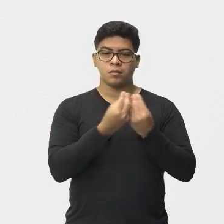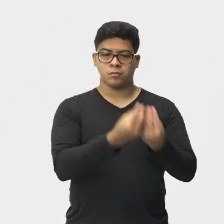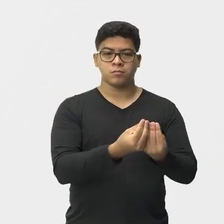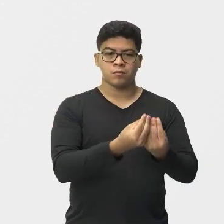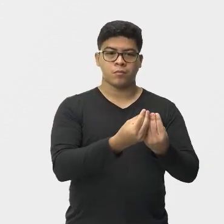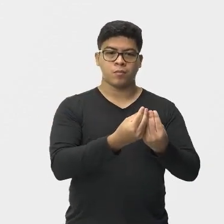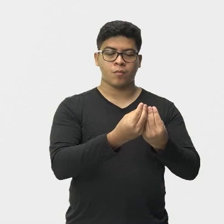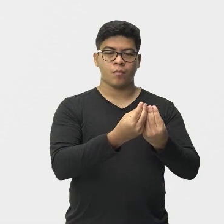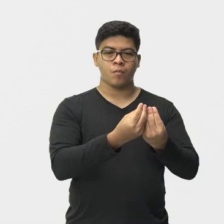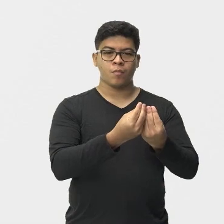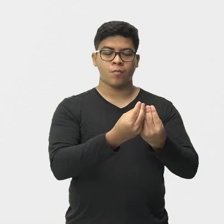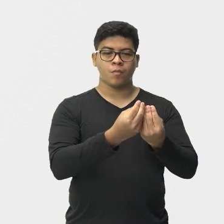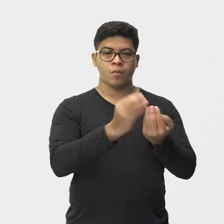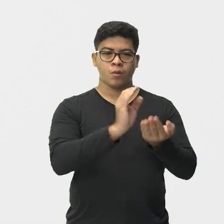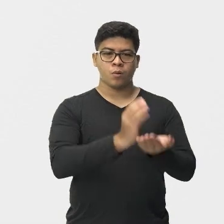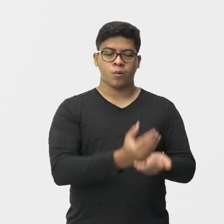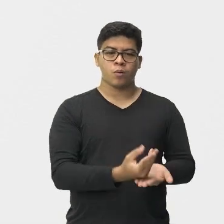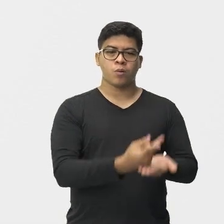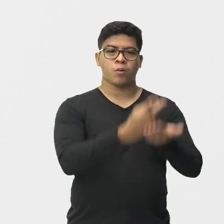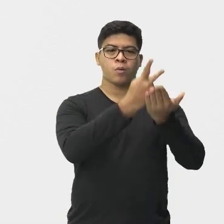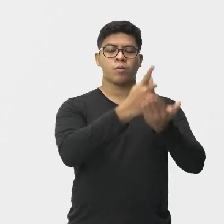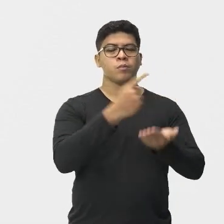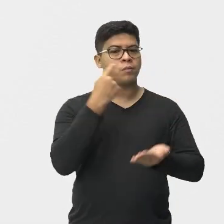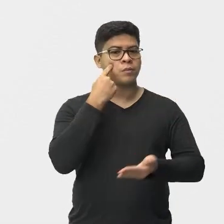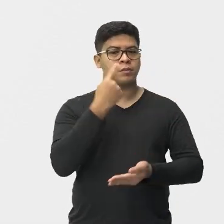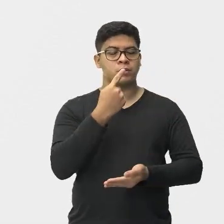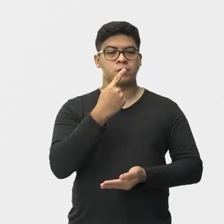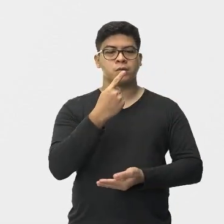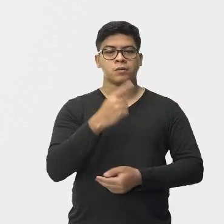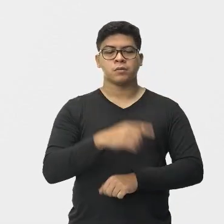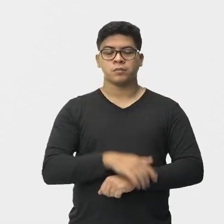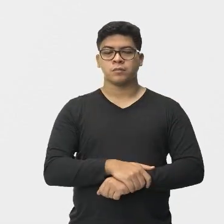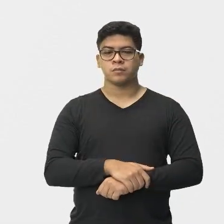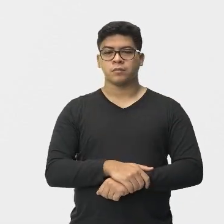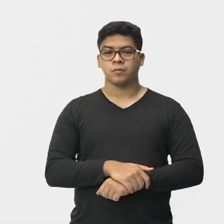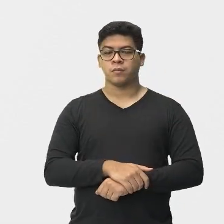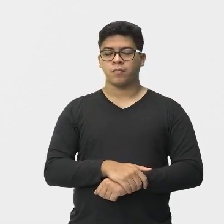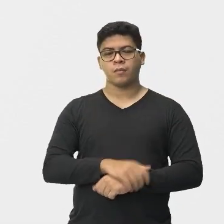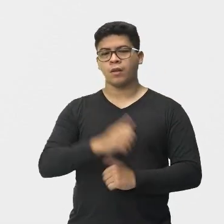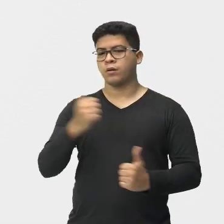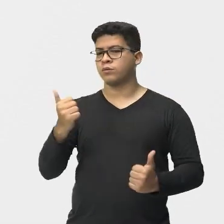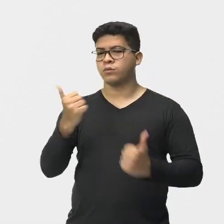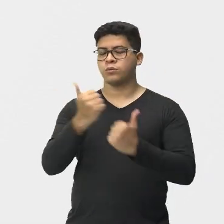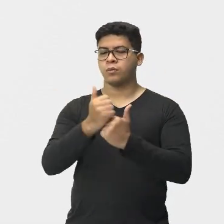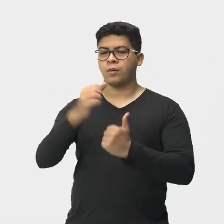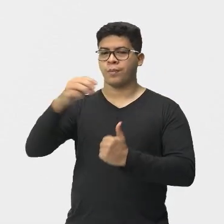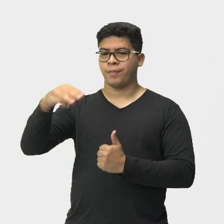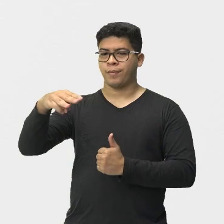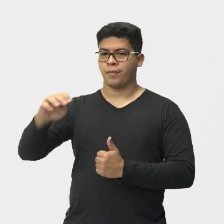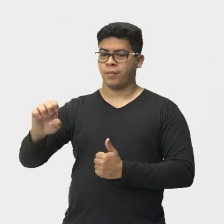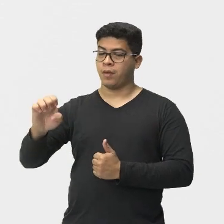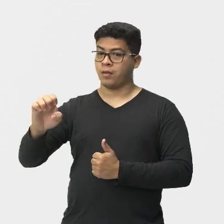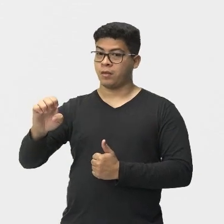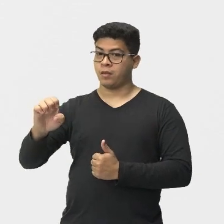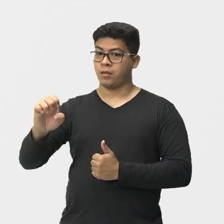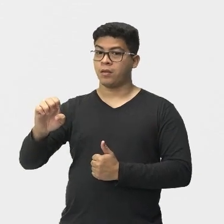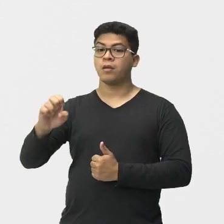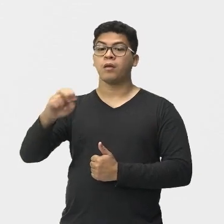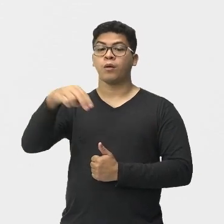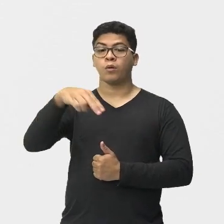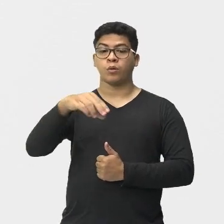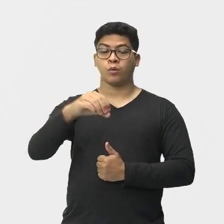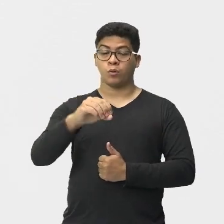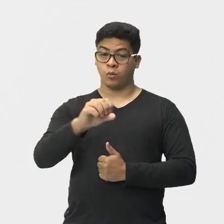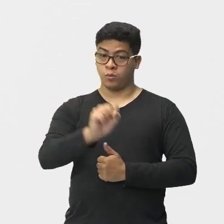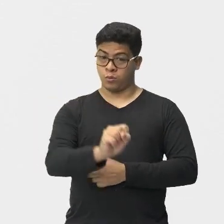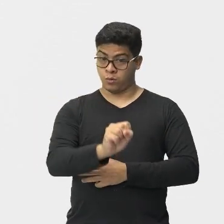Então, ó, substituiu aí por me na letra A, letra B ficou nos, e letra C